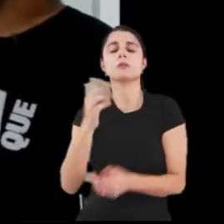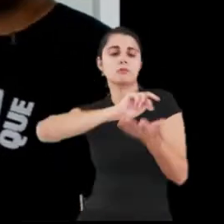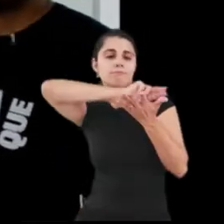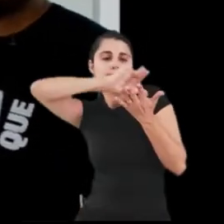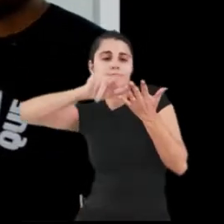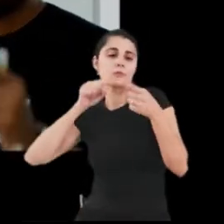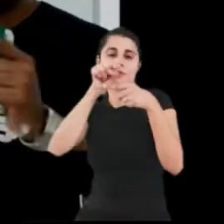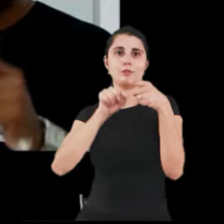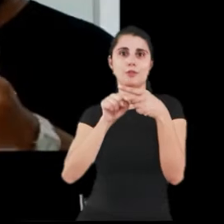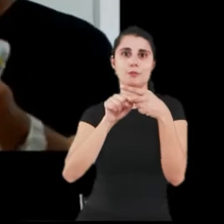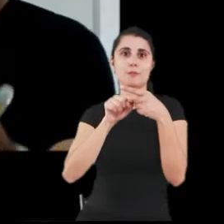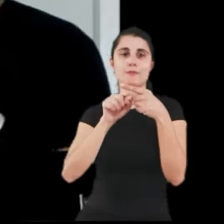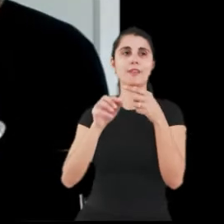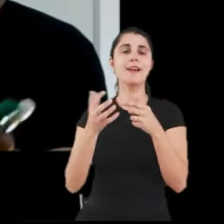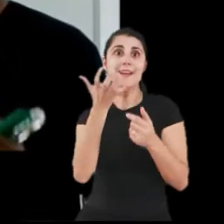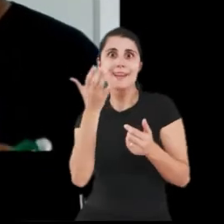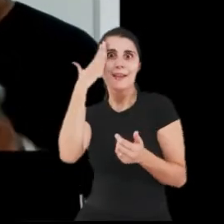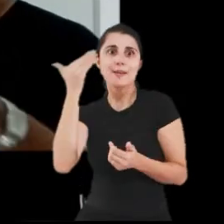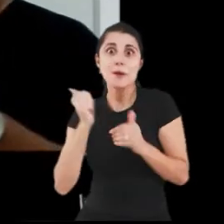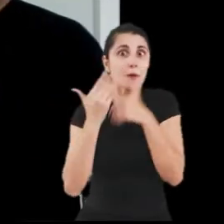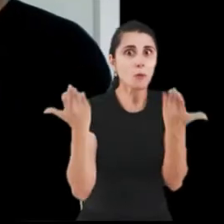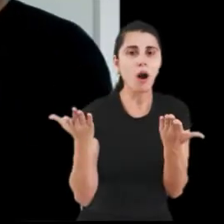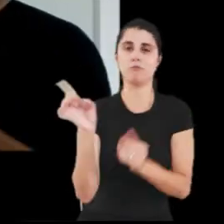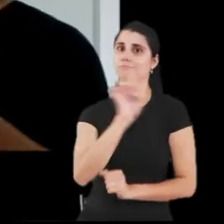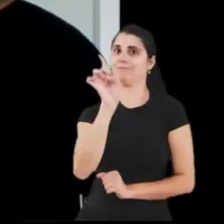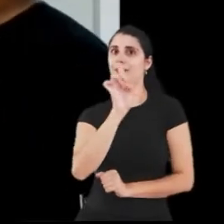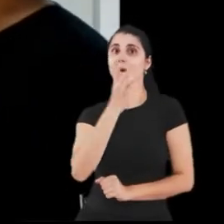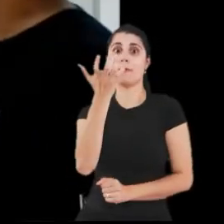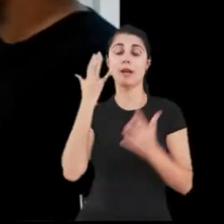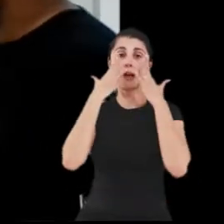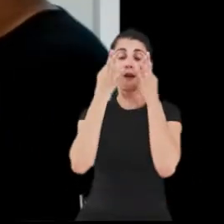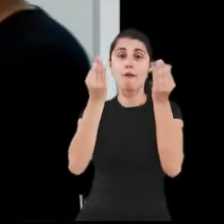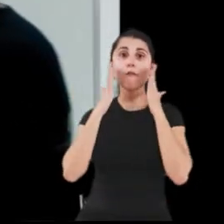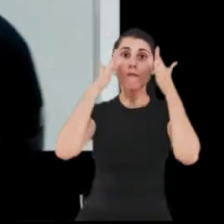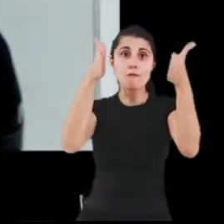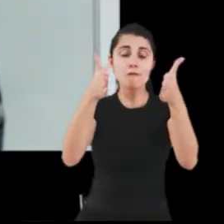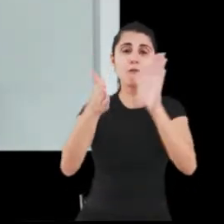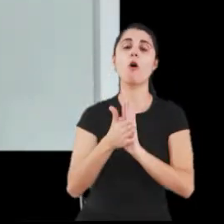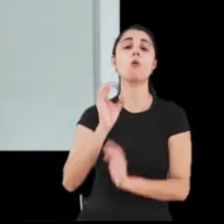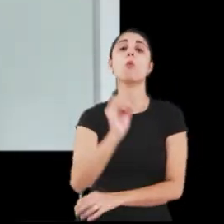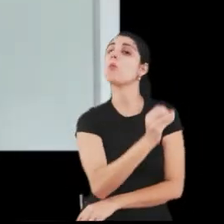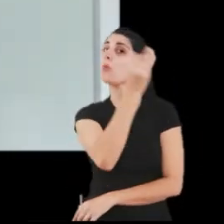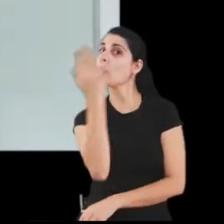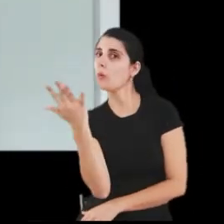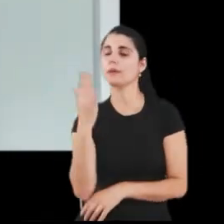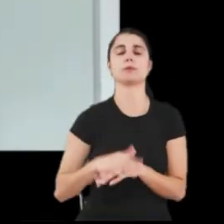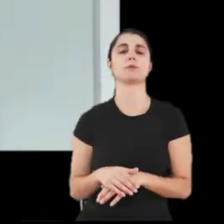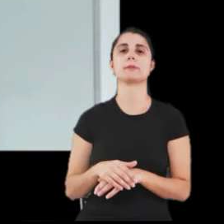Perceba que ele não quer saber quais são, e sim quantos são. Pego o número